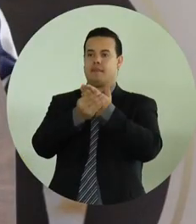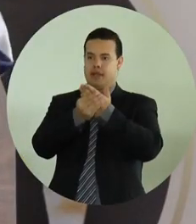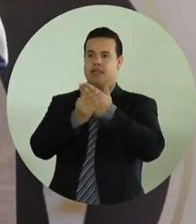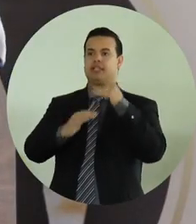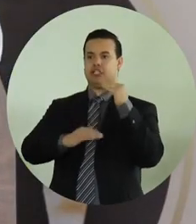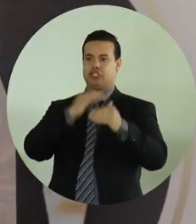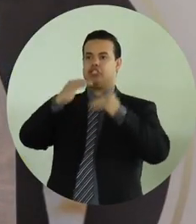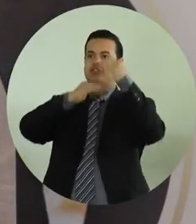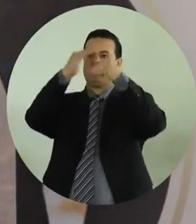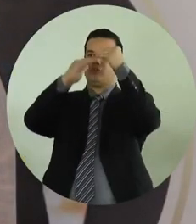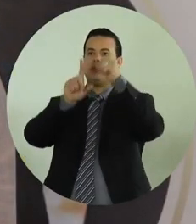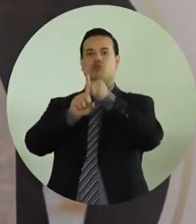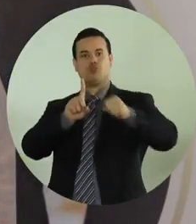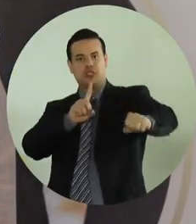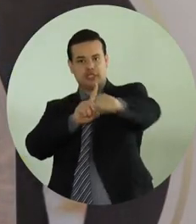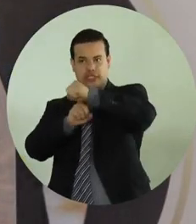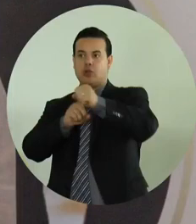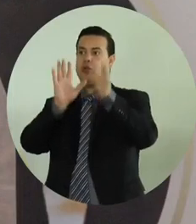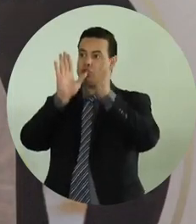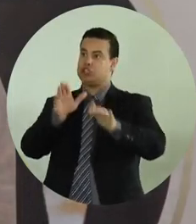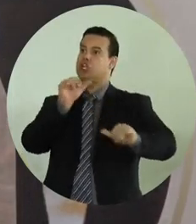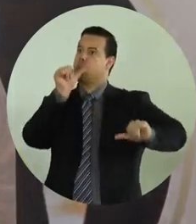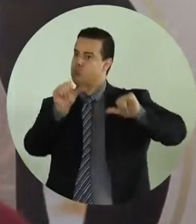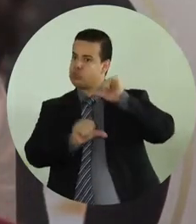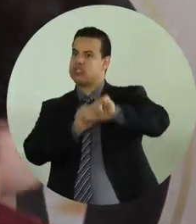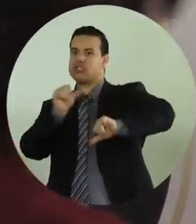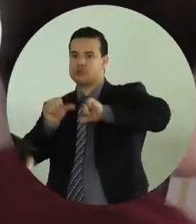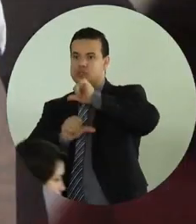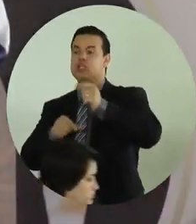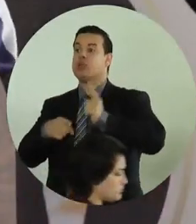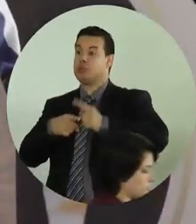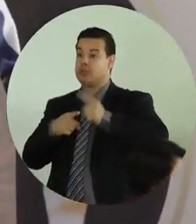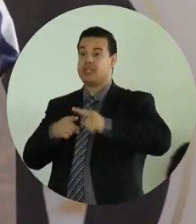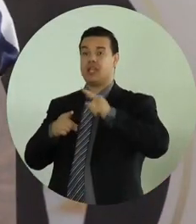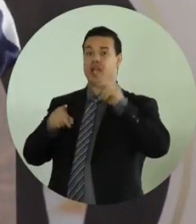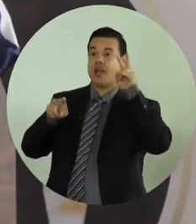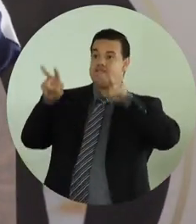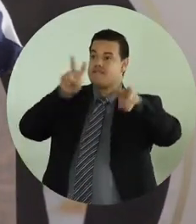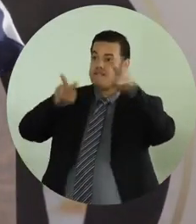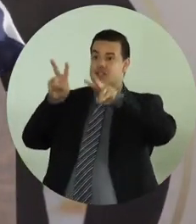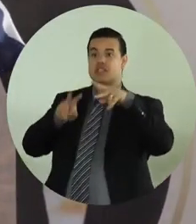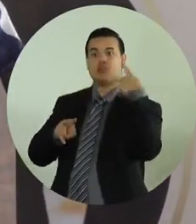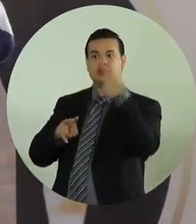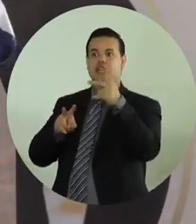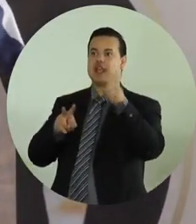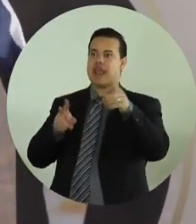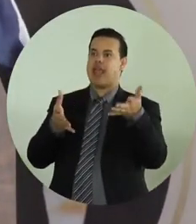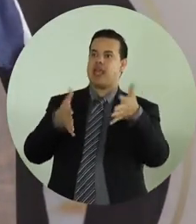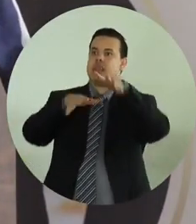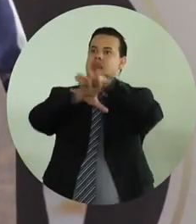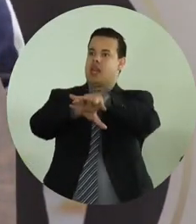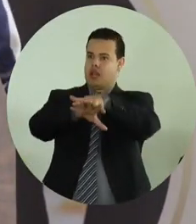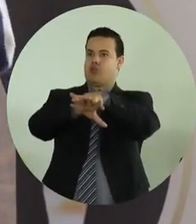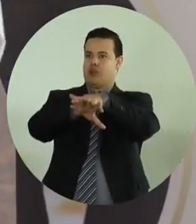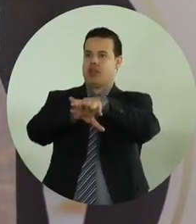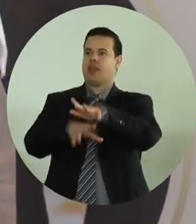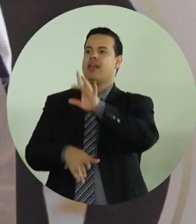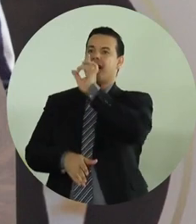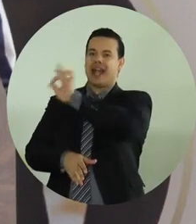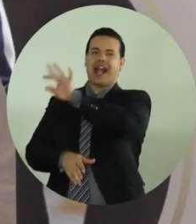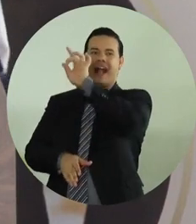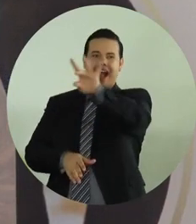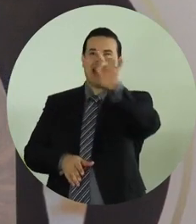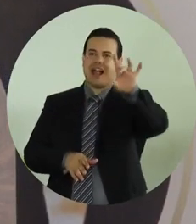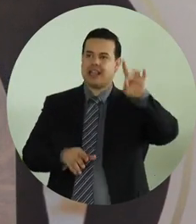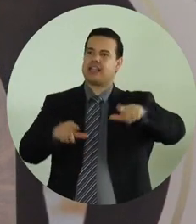grandes mudanças foram feitas pela sua visão integradora, a sua visão de que para cada equipamento da